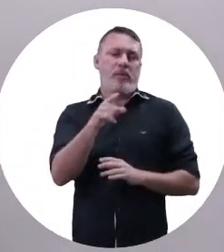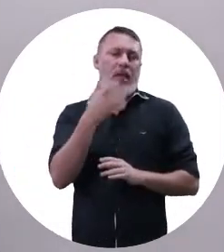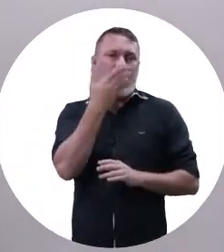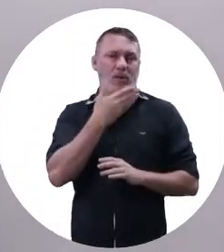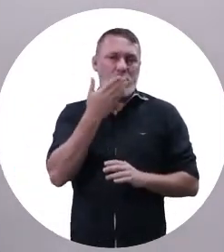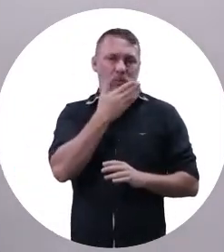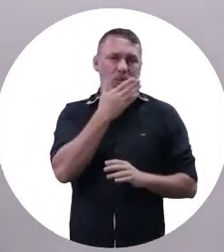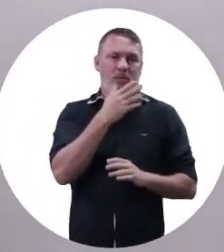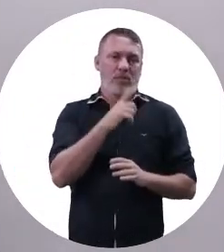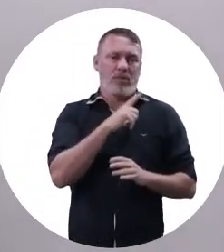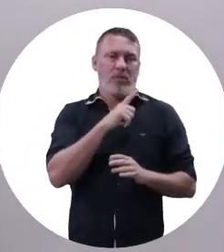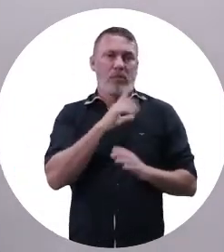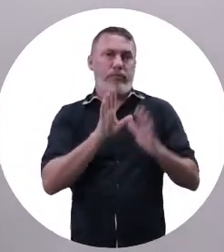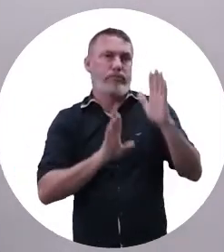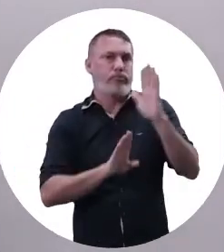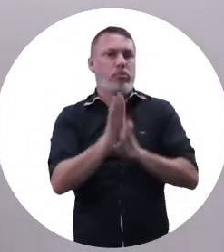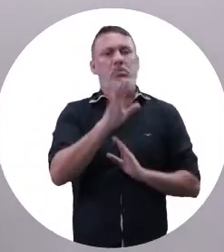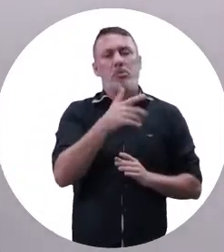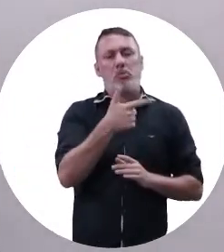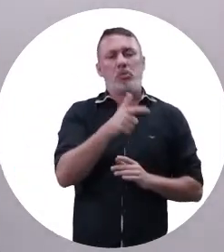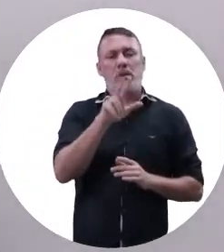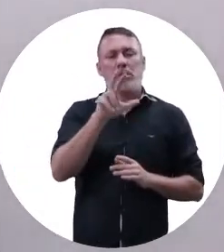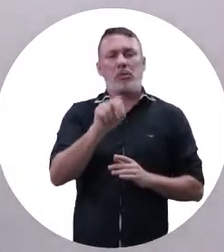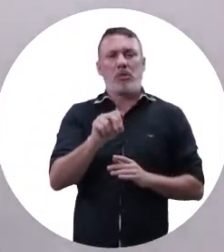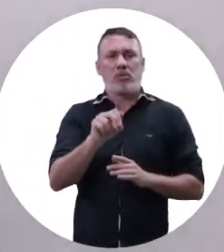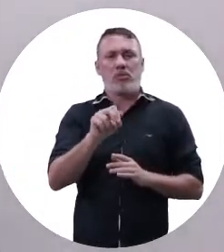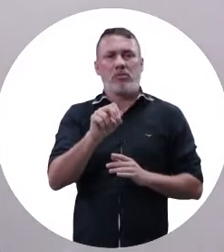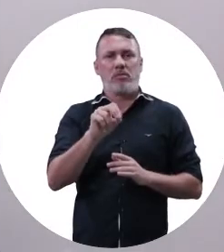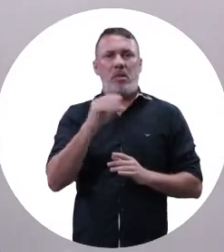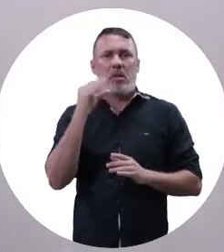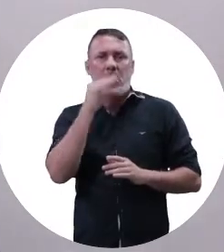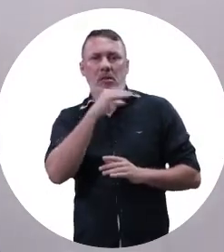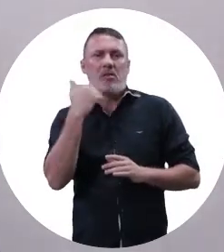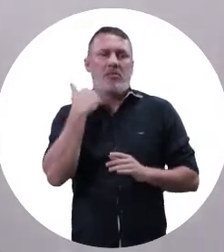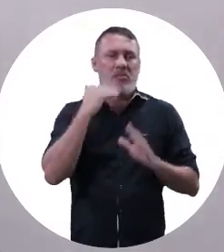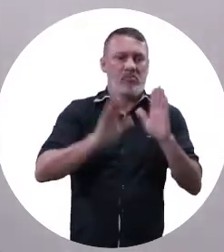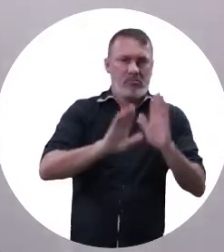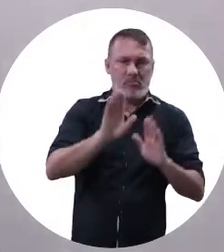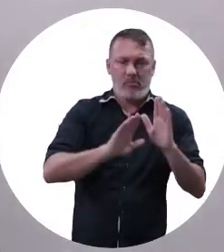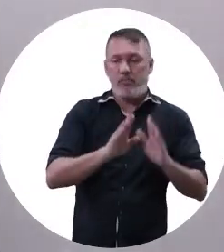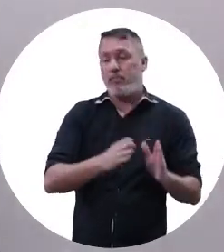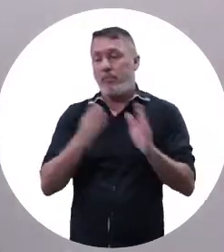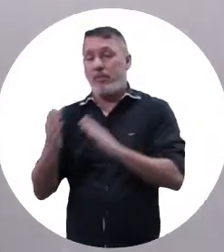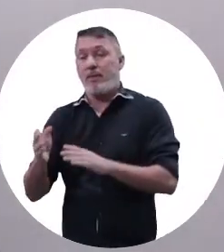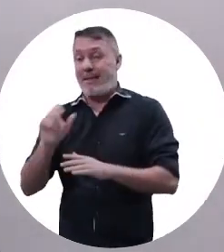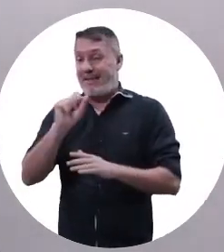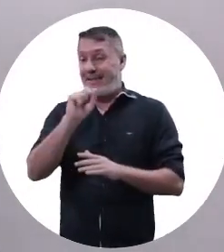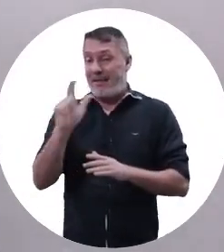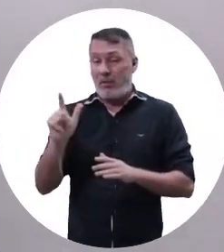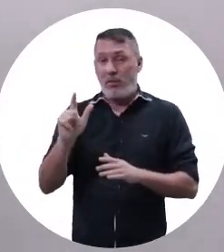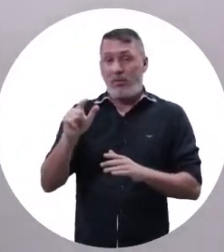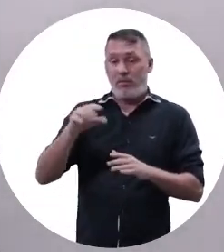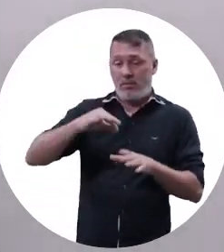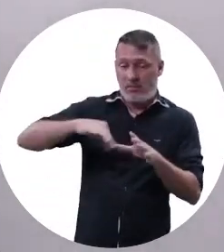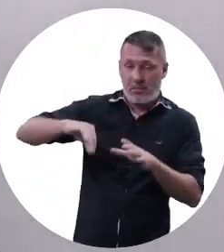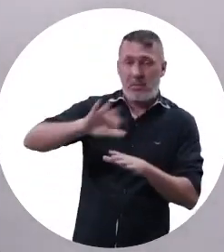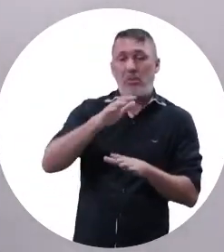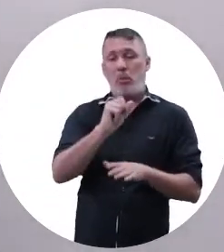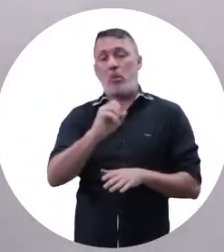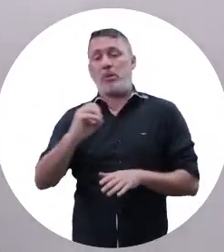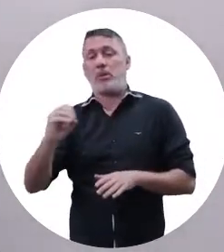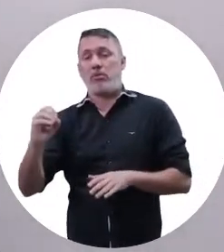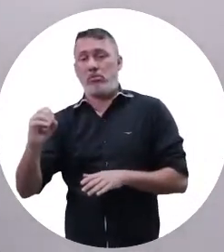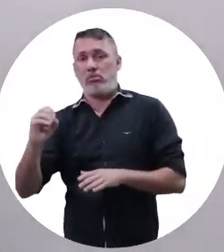de 250 graus Celsius, ligação covalente. O sal de cozinha por volta de 800 graus